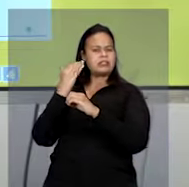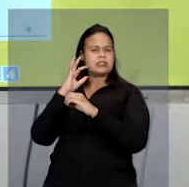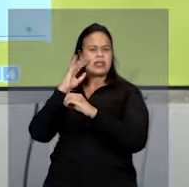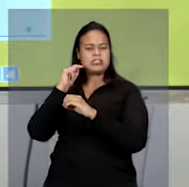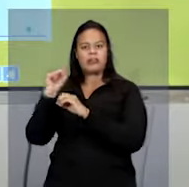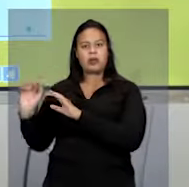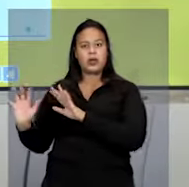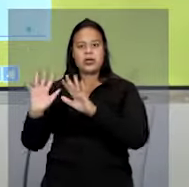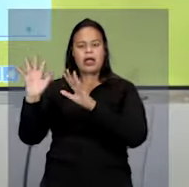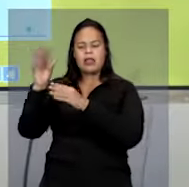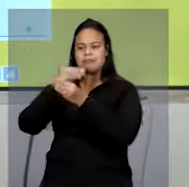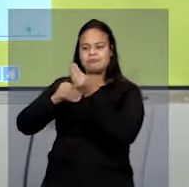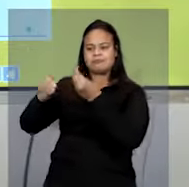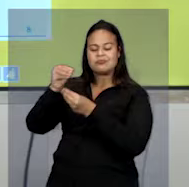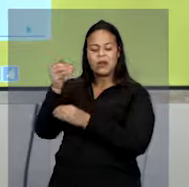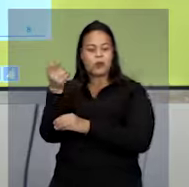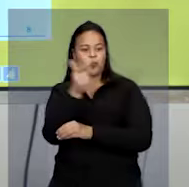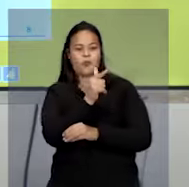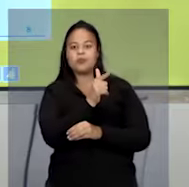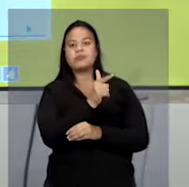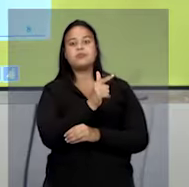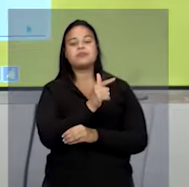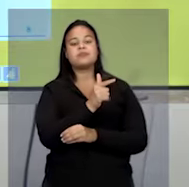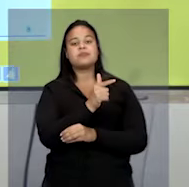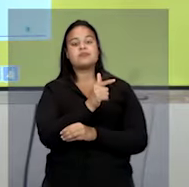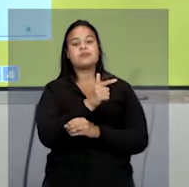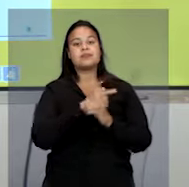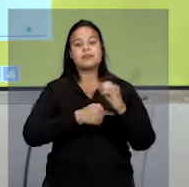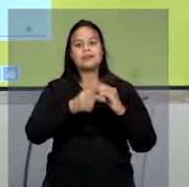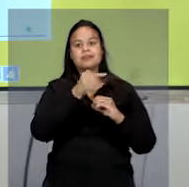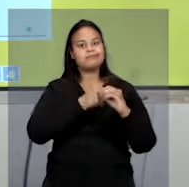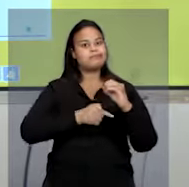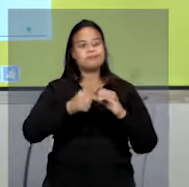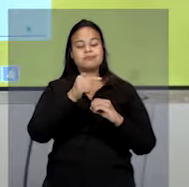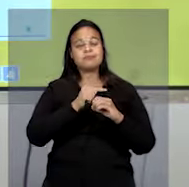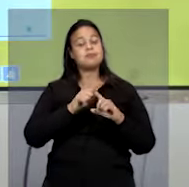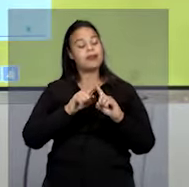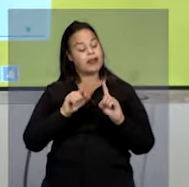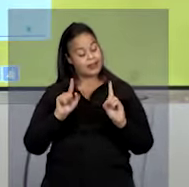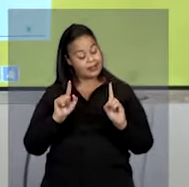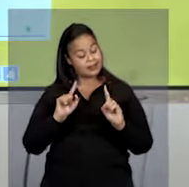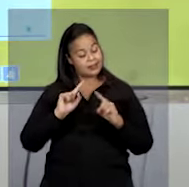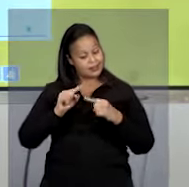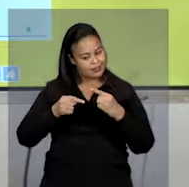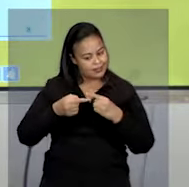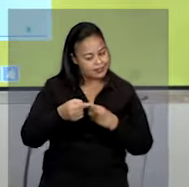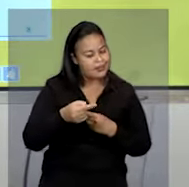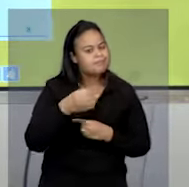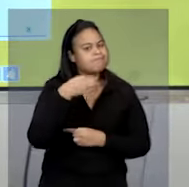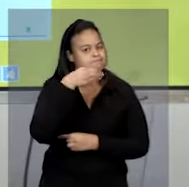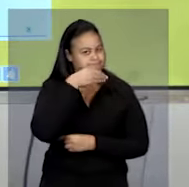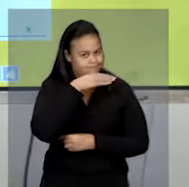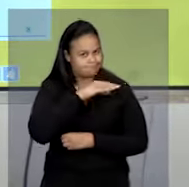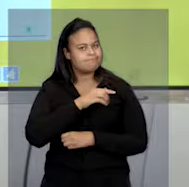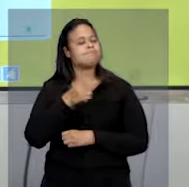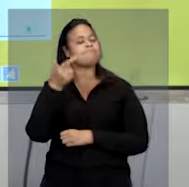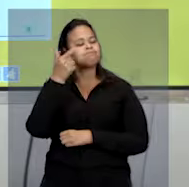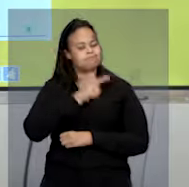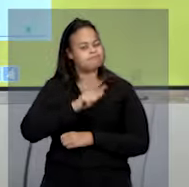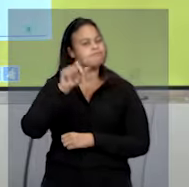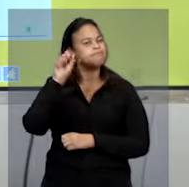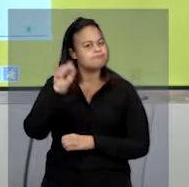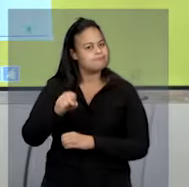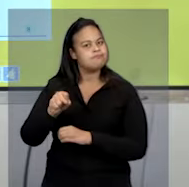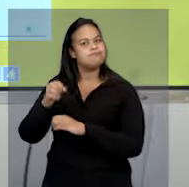outra substância, nenhum outro átomo, mas já perceberam que eles têm condições de reagir, tá? Tem condições